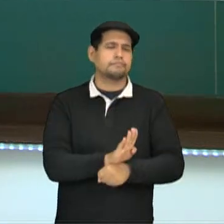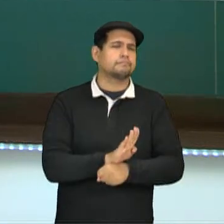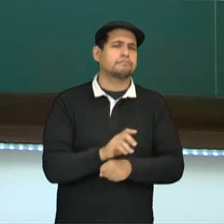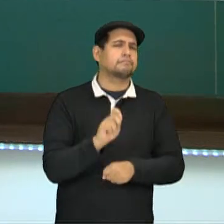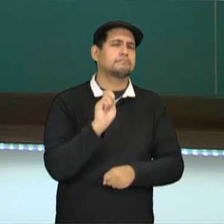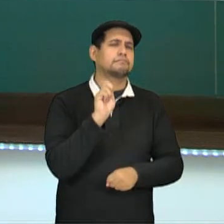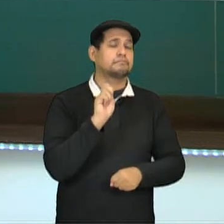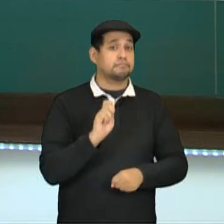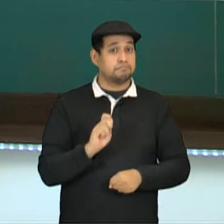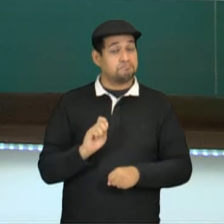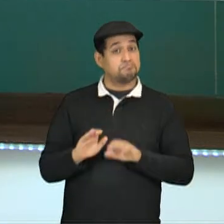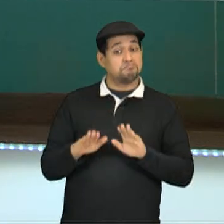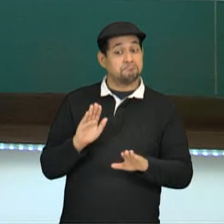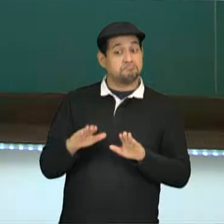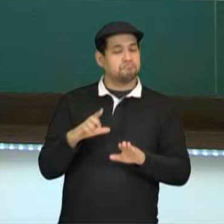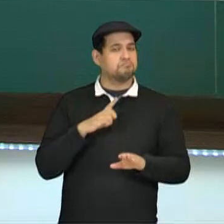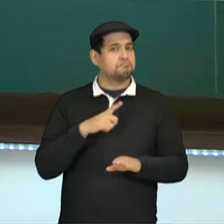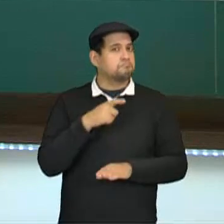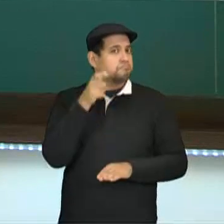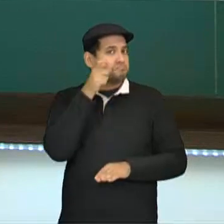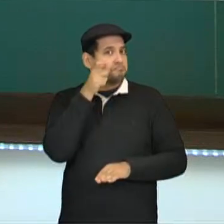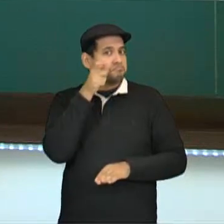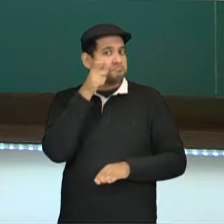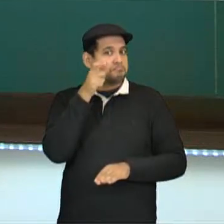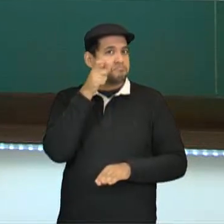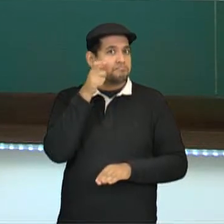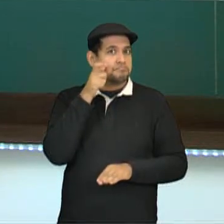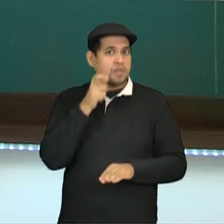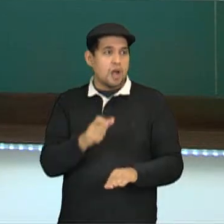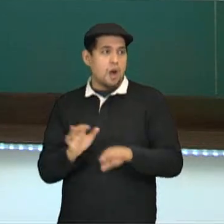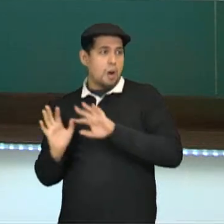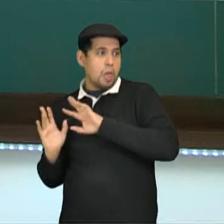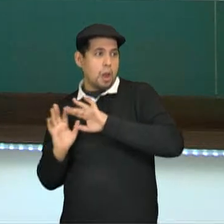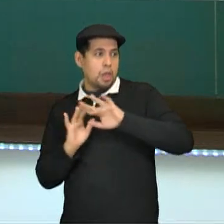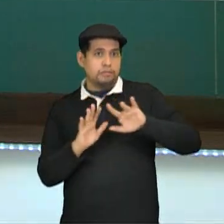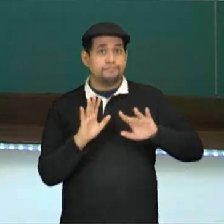para, quem sabe, um pretenso